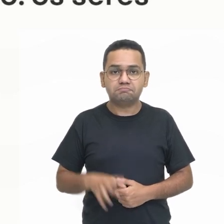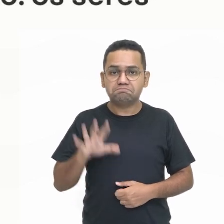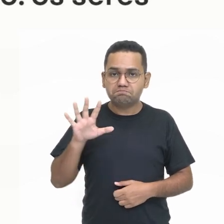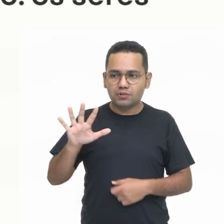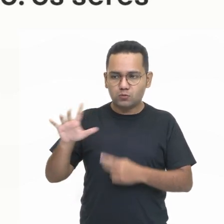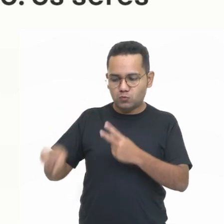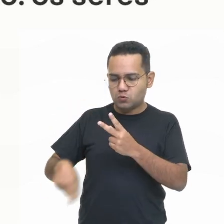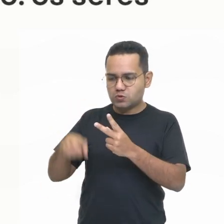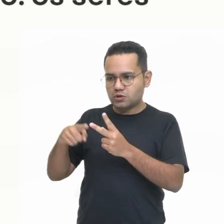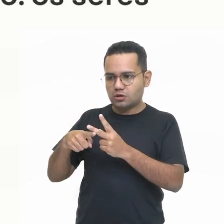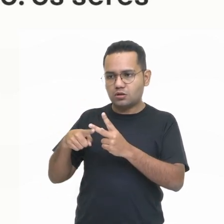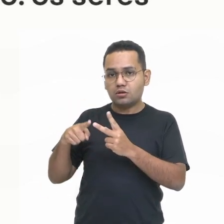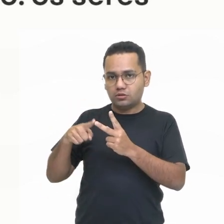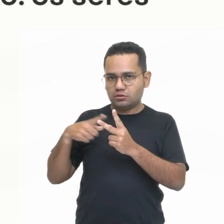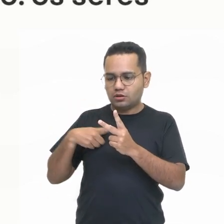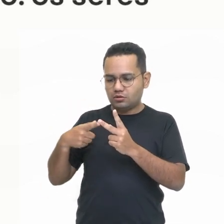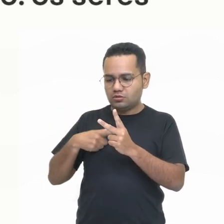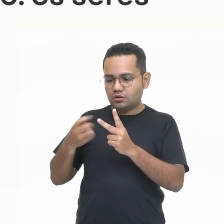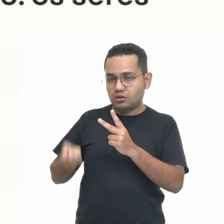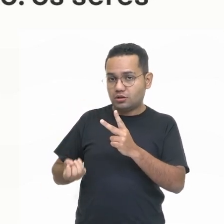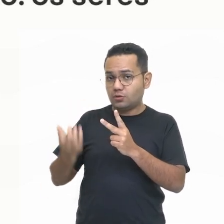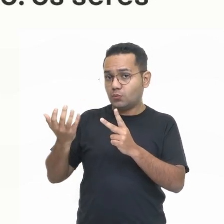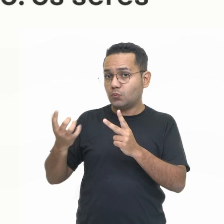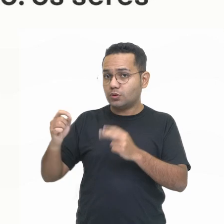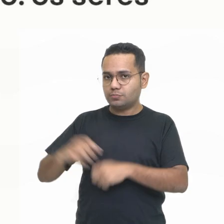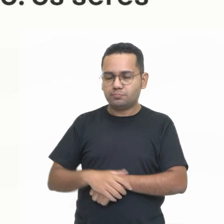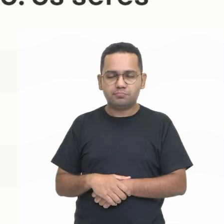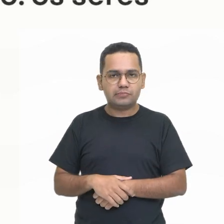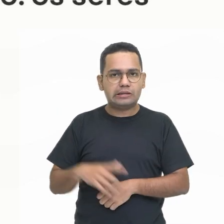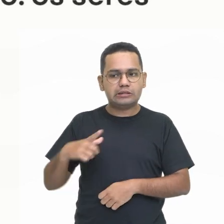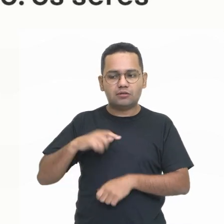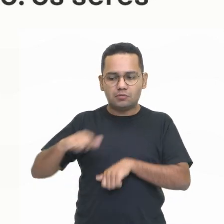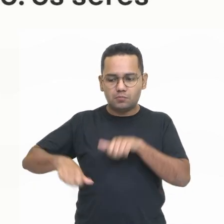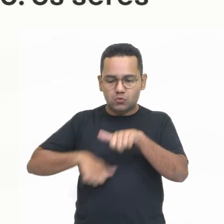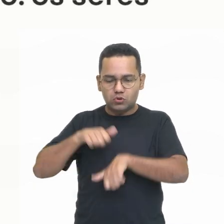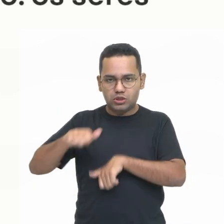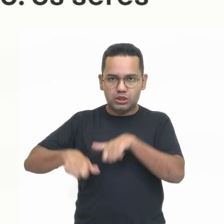do momento em que o ambiente mudou,